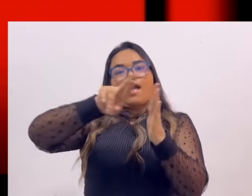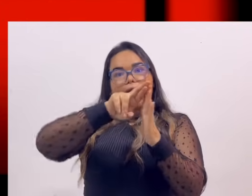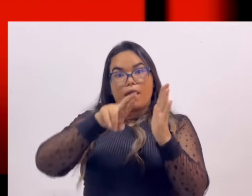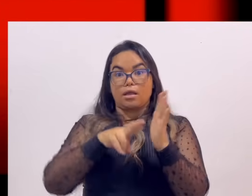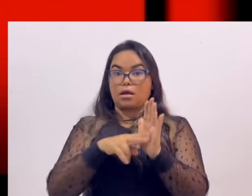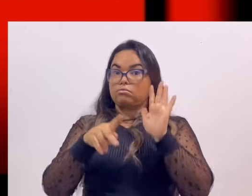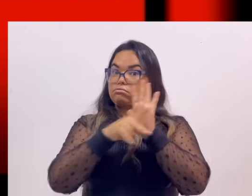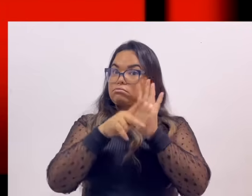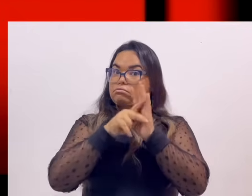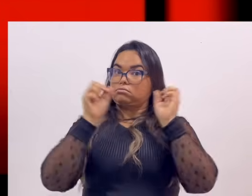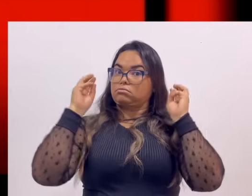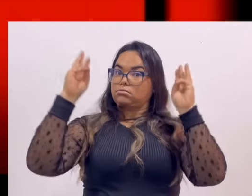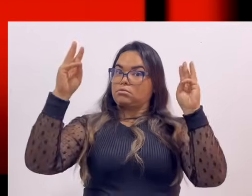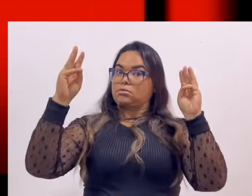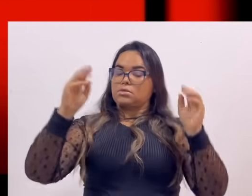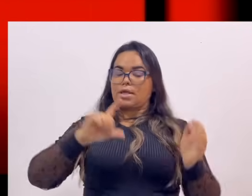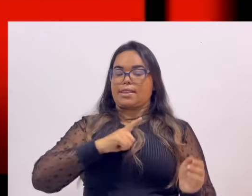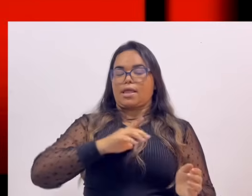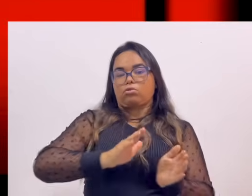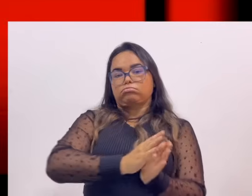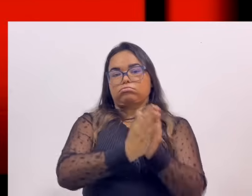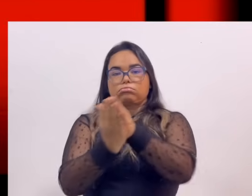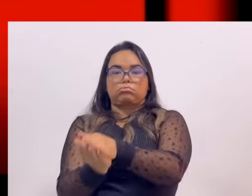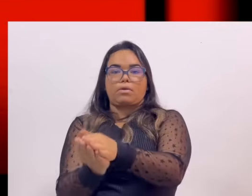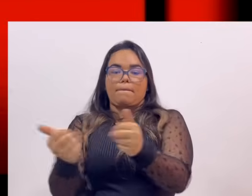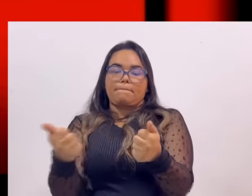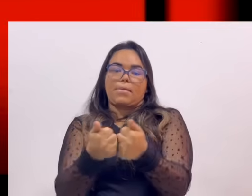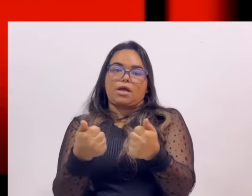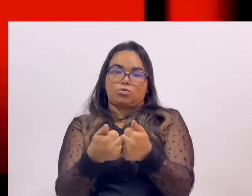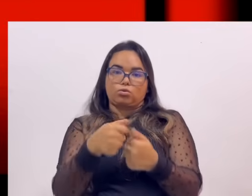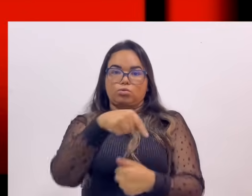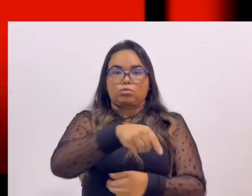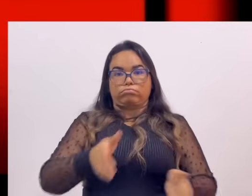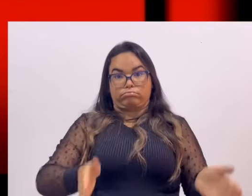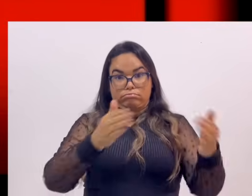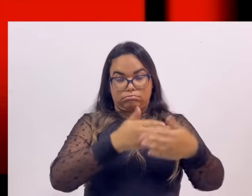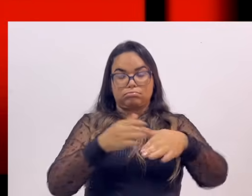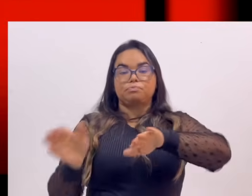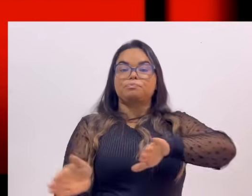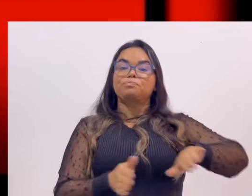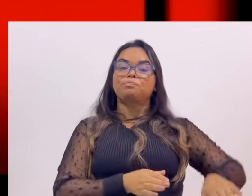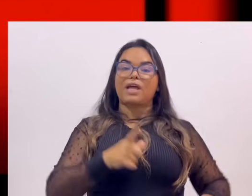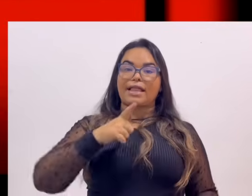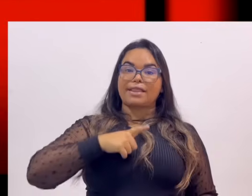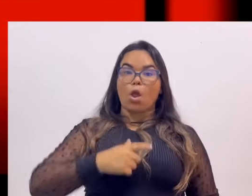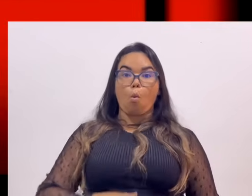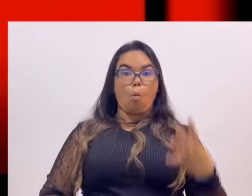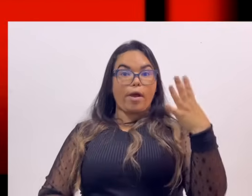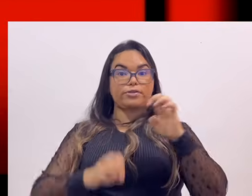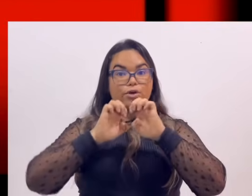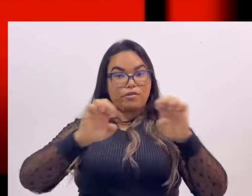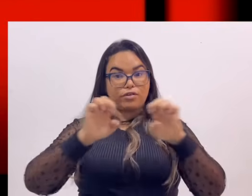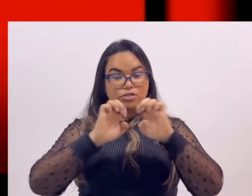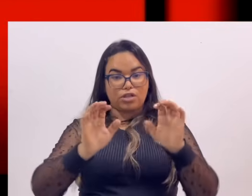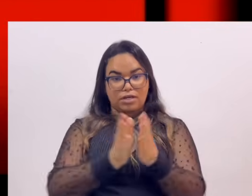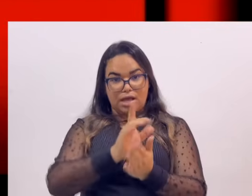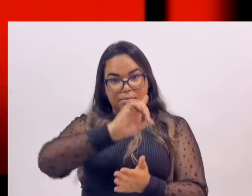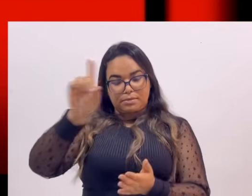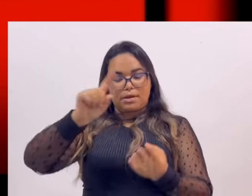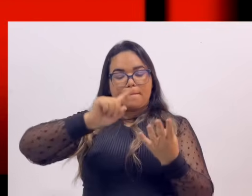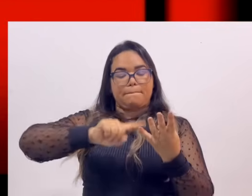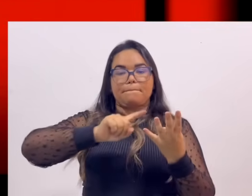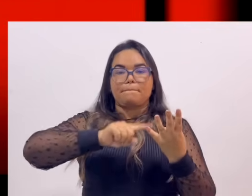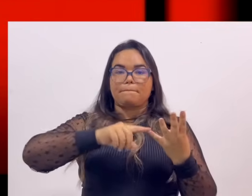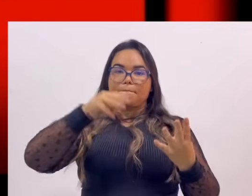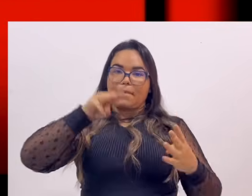Existem quatro evangelhos escritos na Bíblia. São os evangelhos de Mateus, Marcos, Lucas e João. E